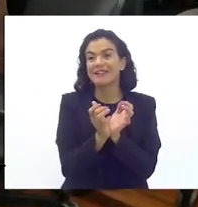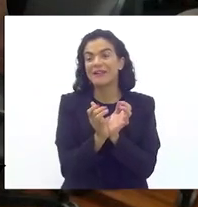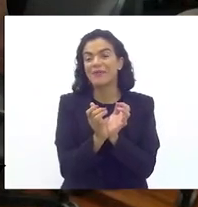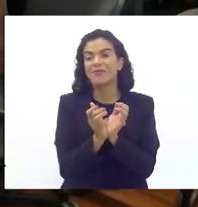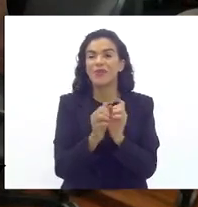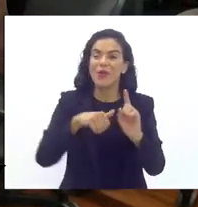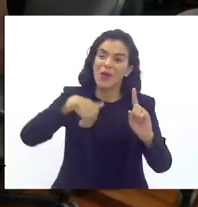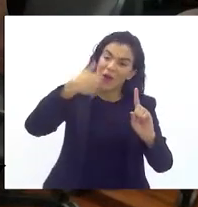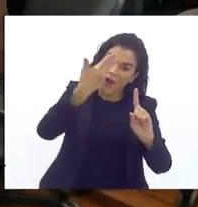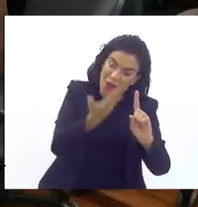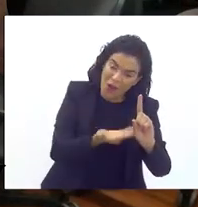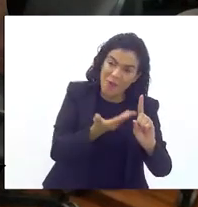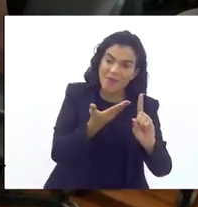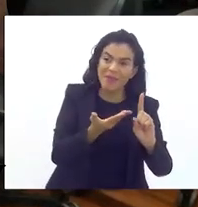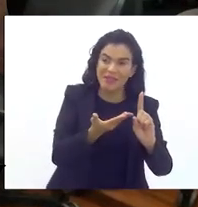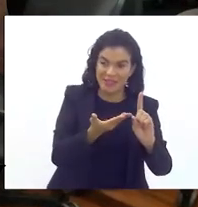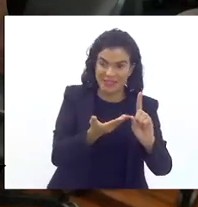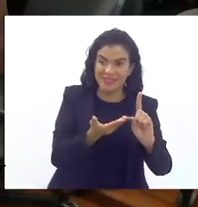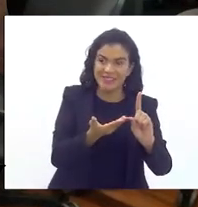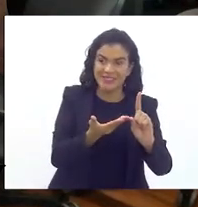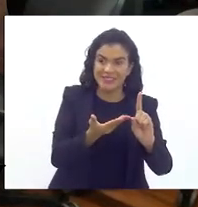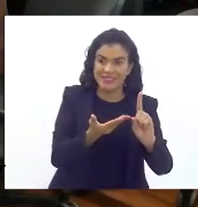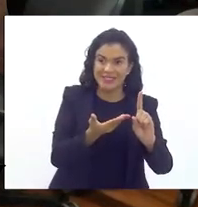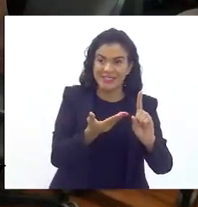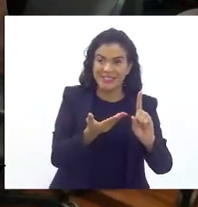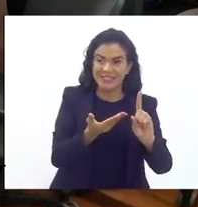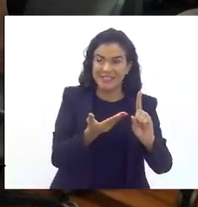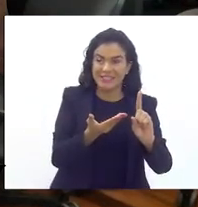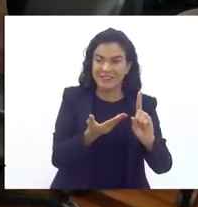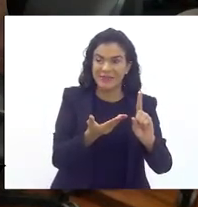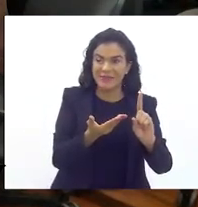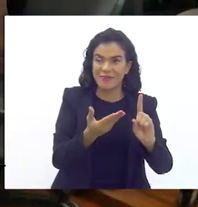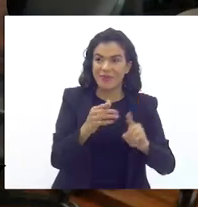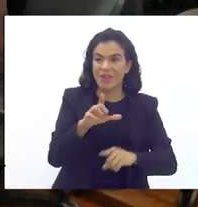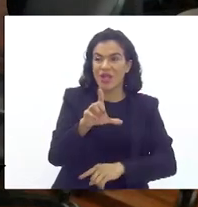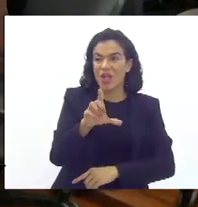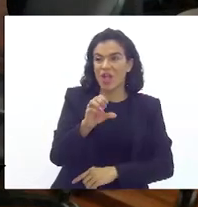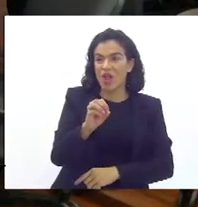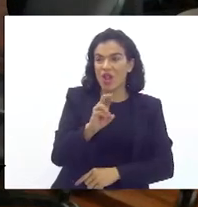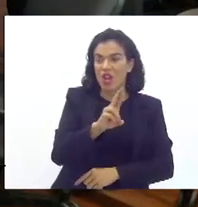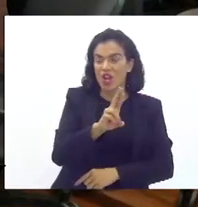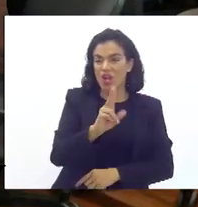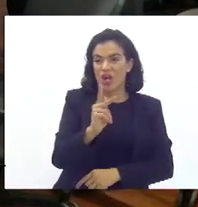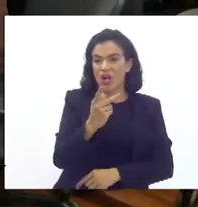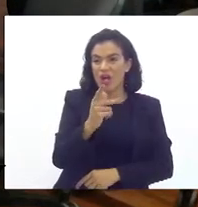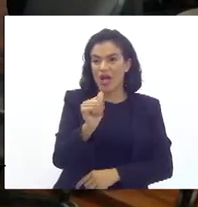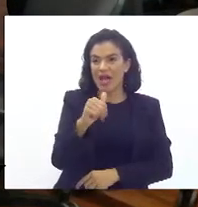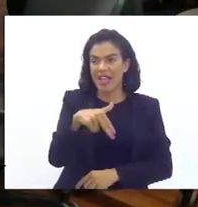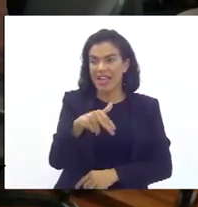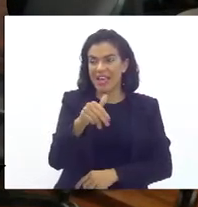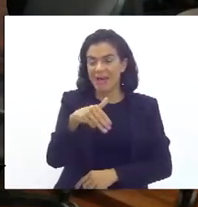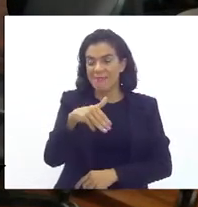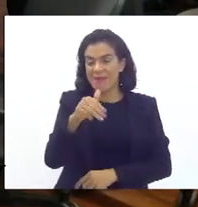homenageando essa pessoa toma a equipe louva Machado por favor